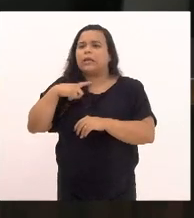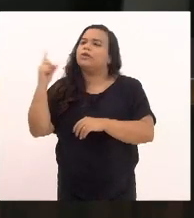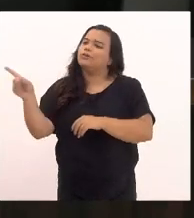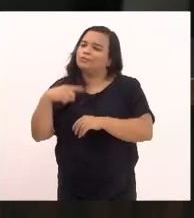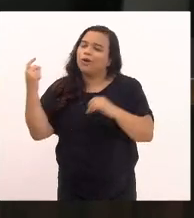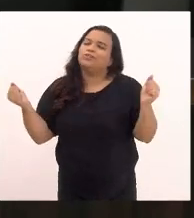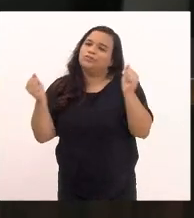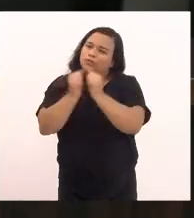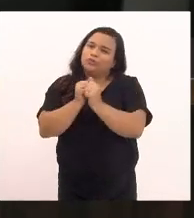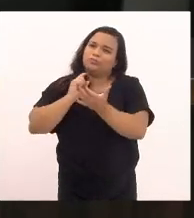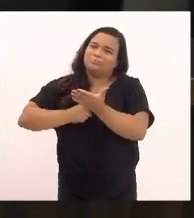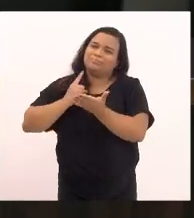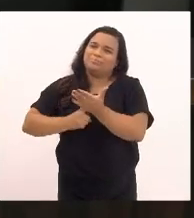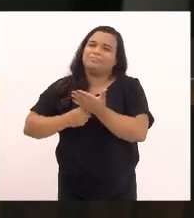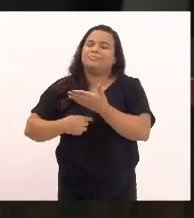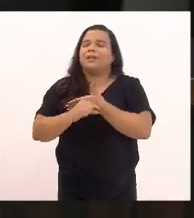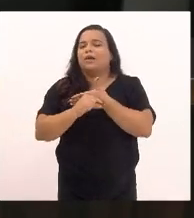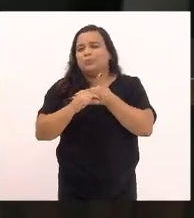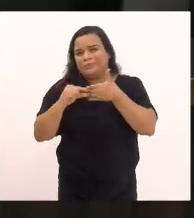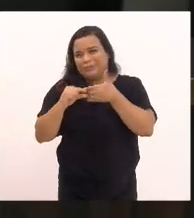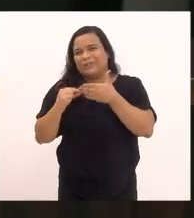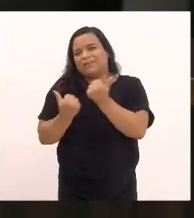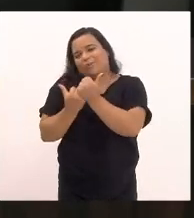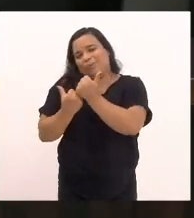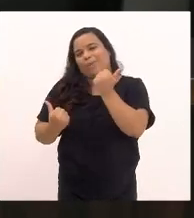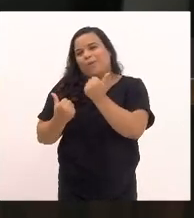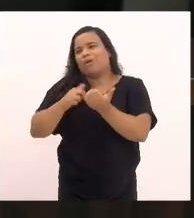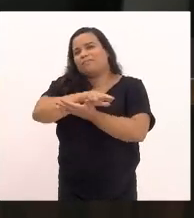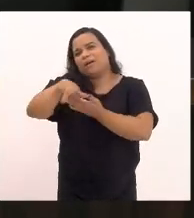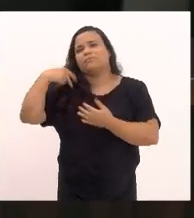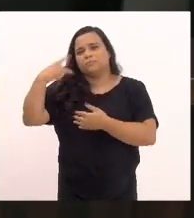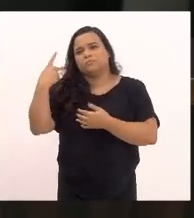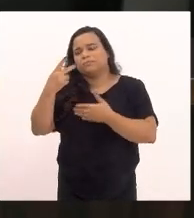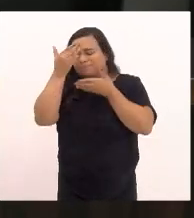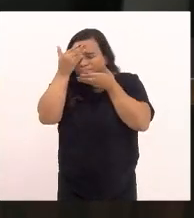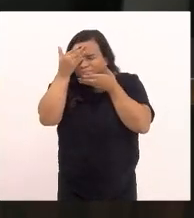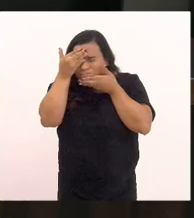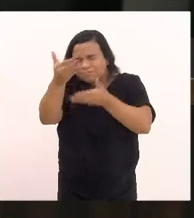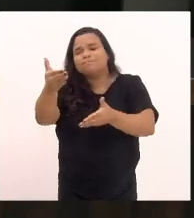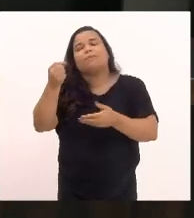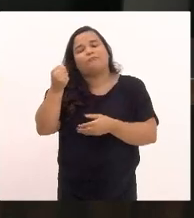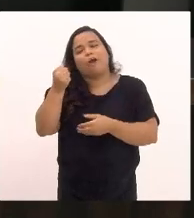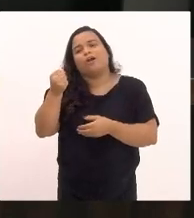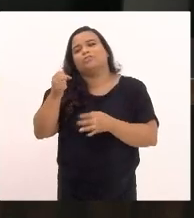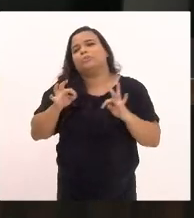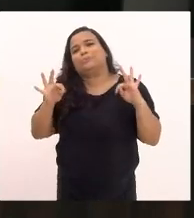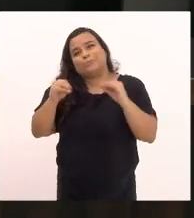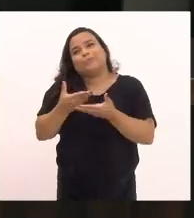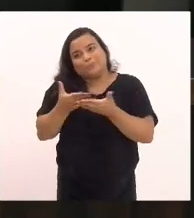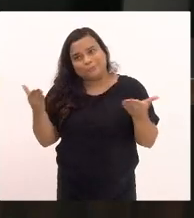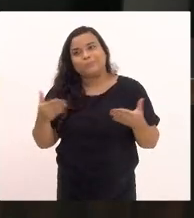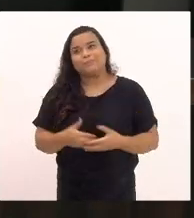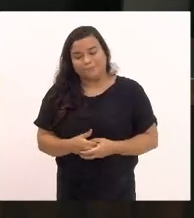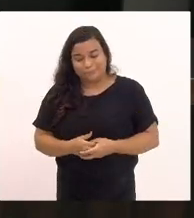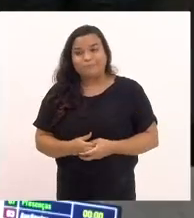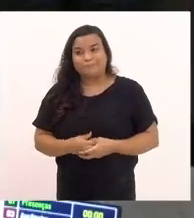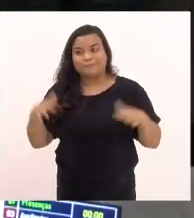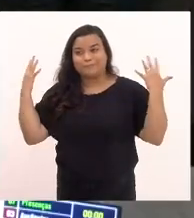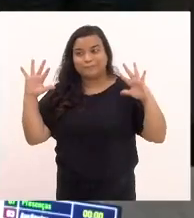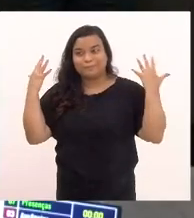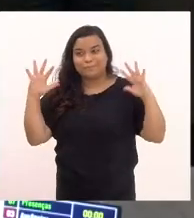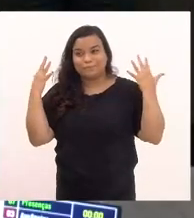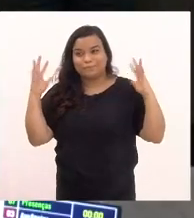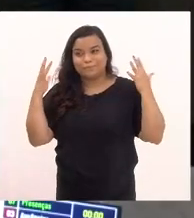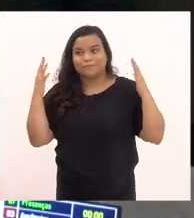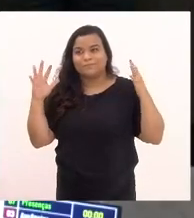gente concede coautoria aos demais parlamentares. Então, meu muito, muito, muito obrigado a todos os deputados e